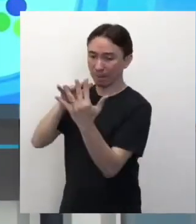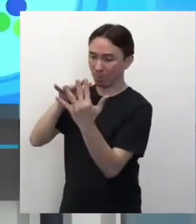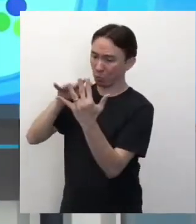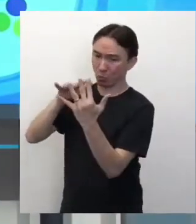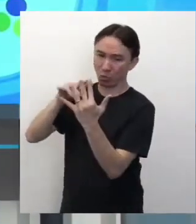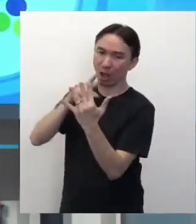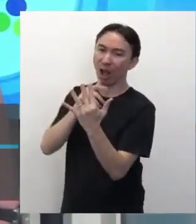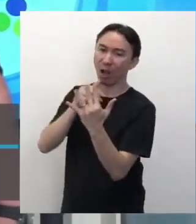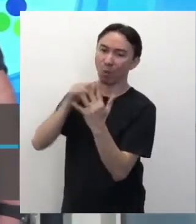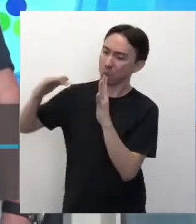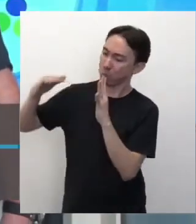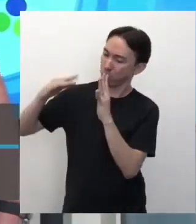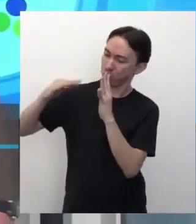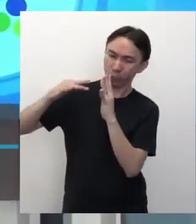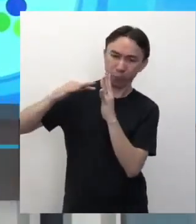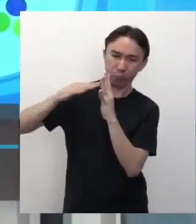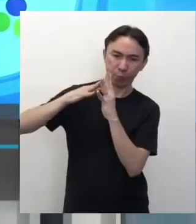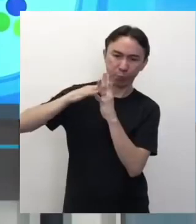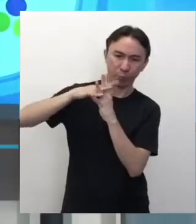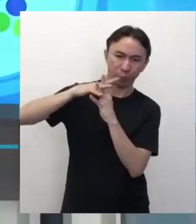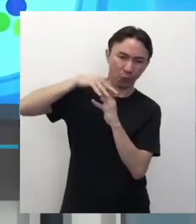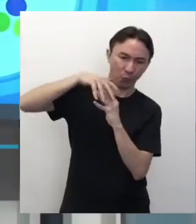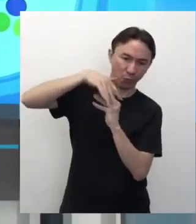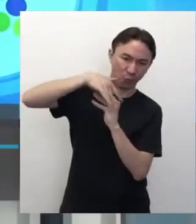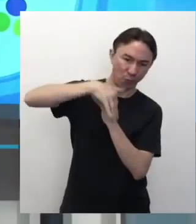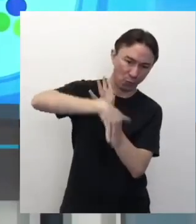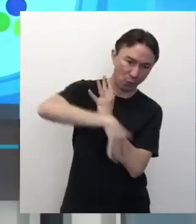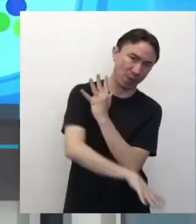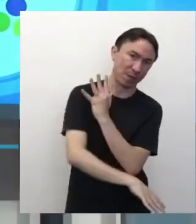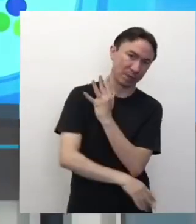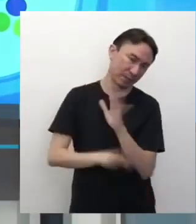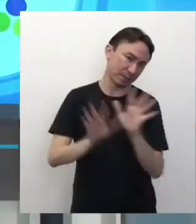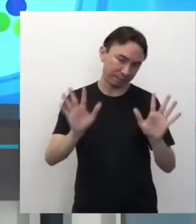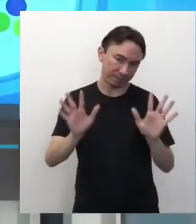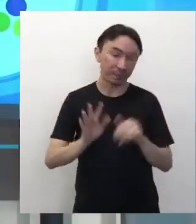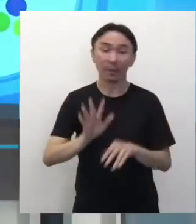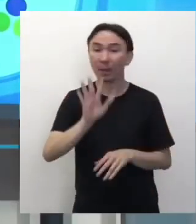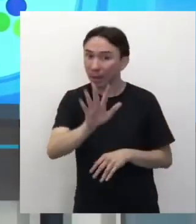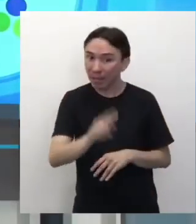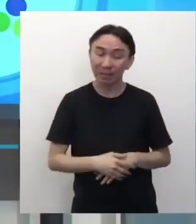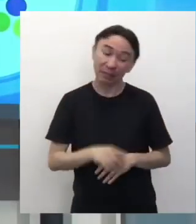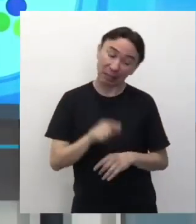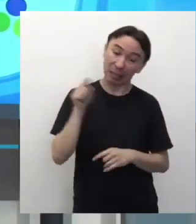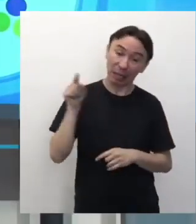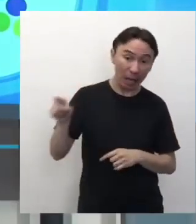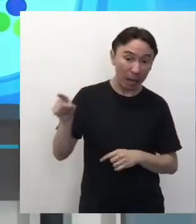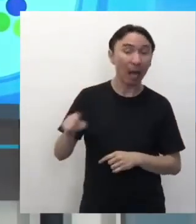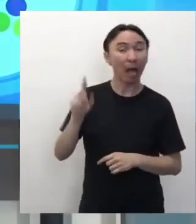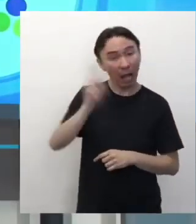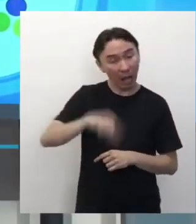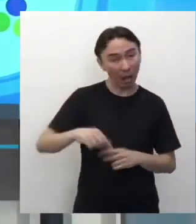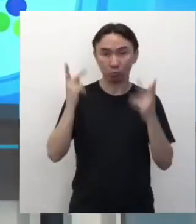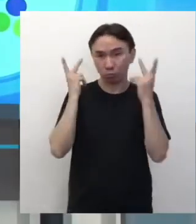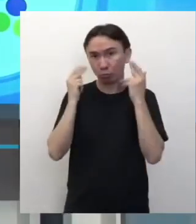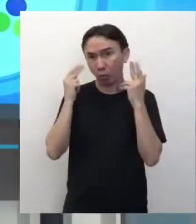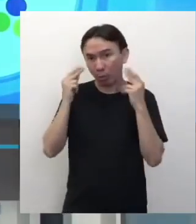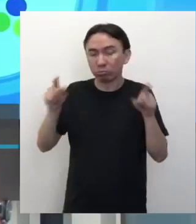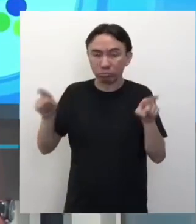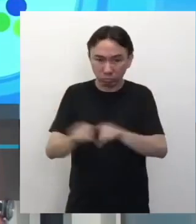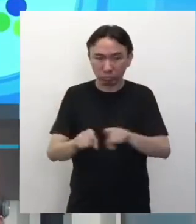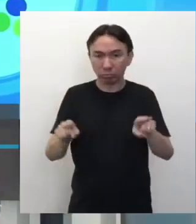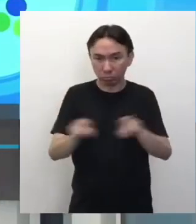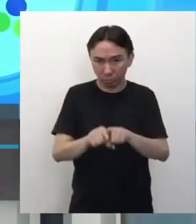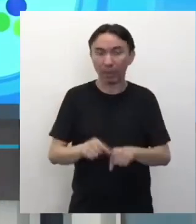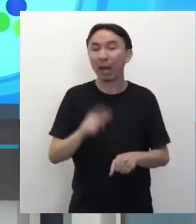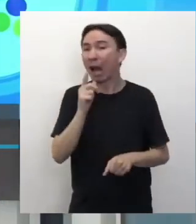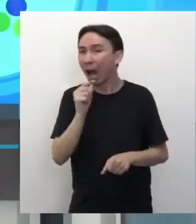uma transformação humanizada dessa região, tá certo? Mas, nesse aspecto, é um elemento natural e a hidrografia, ela faz parte